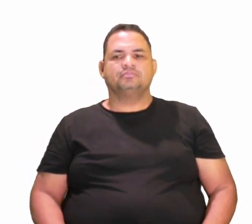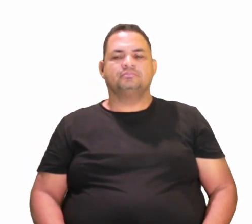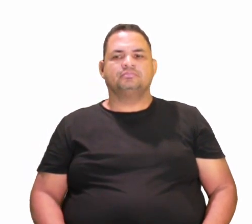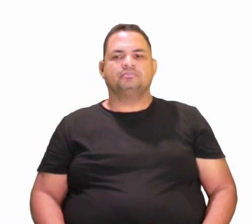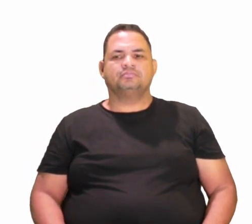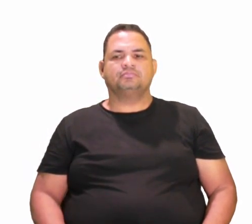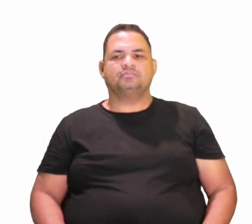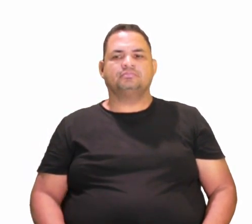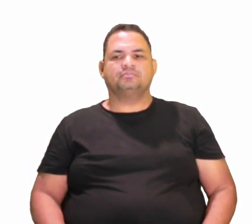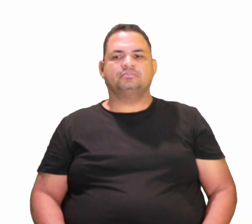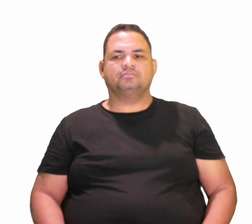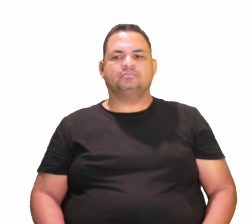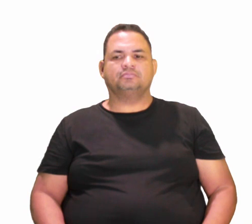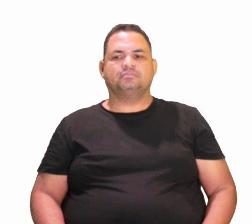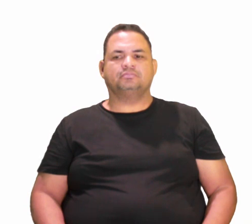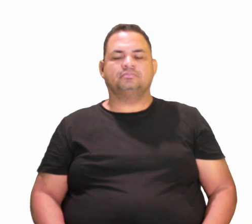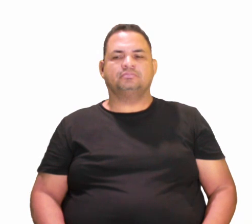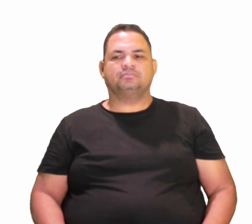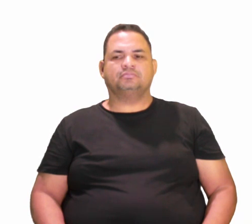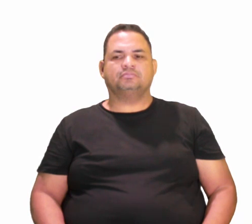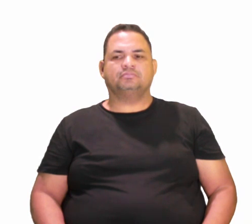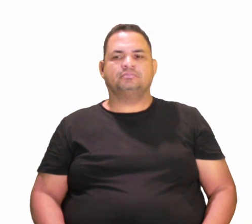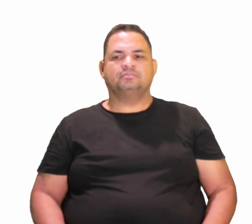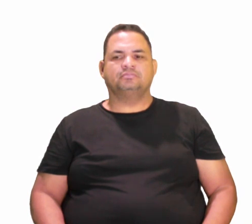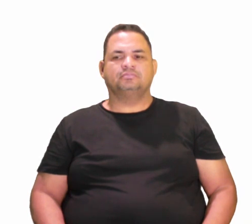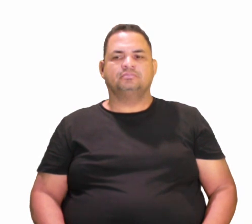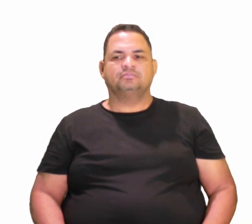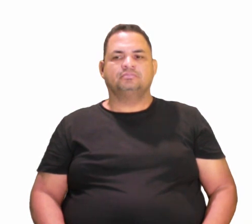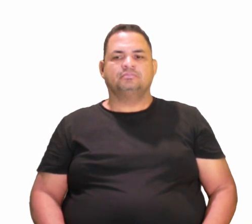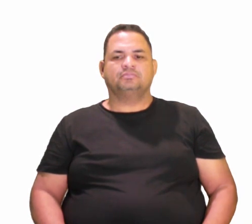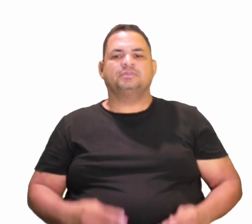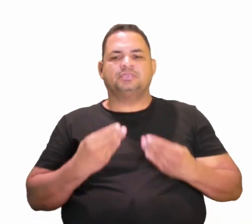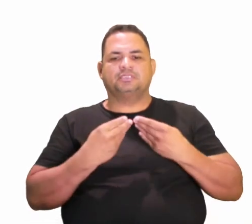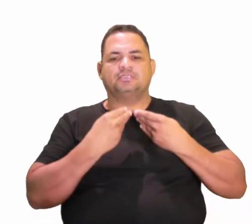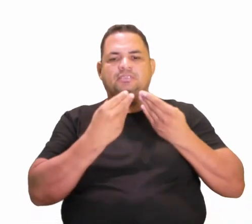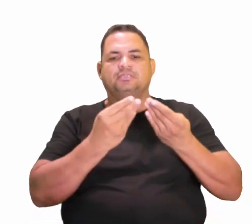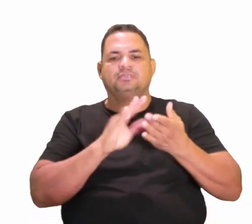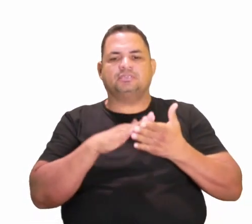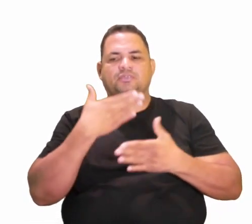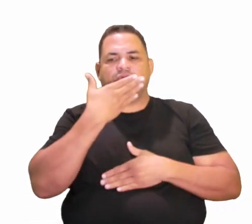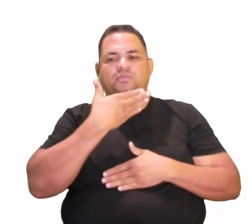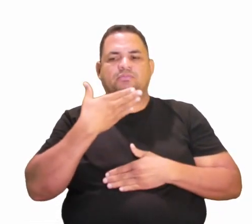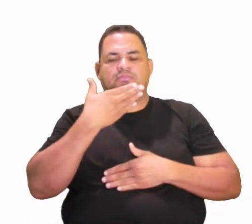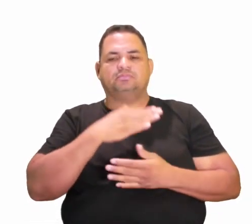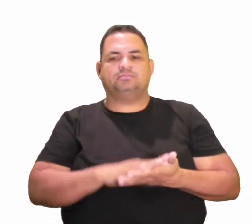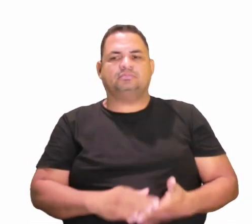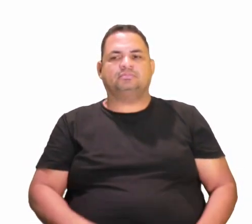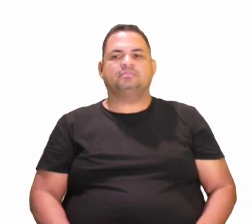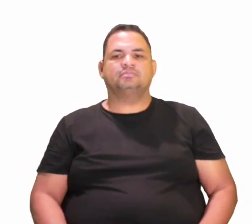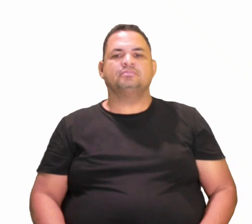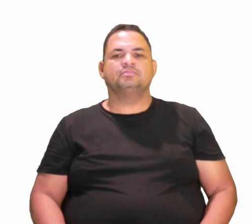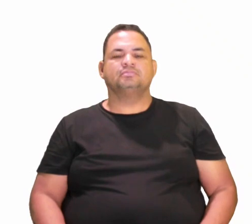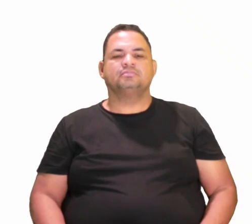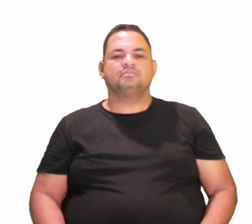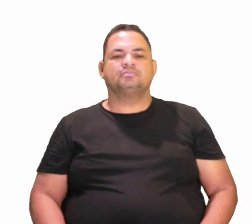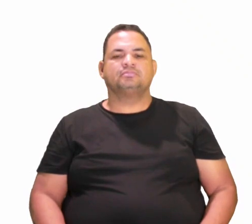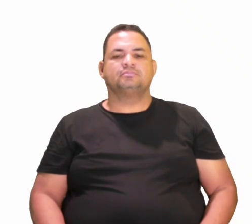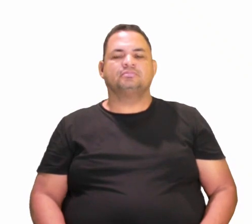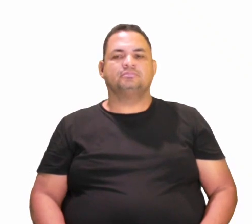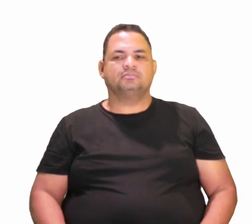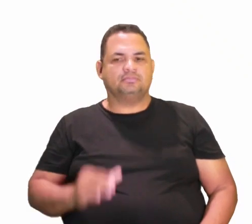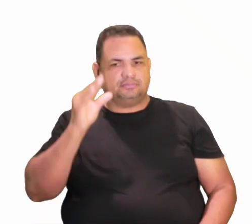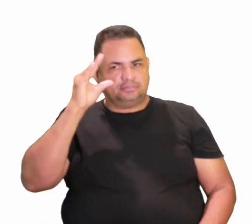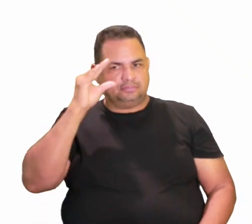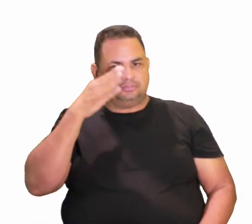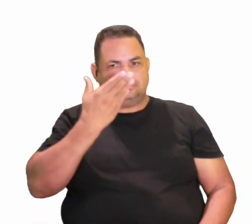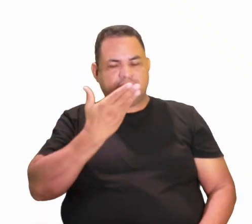or treat. Claro que todo mundo sempre dá doces para as crianças, para elas não fazerem nenhum tipo de travessura. E olha que interessante, a